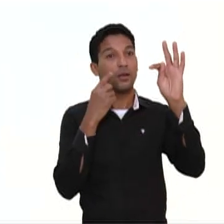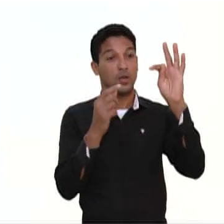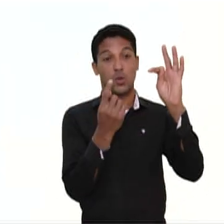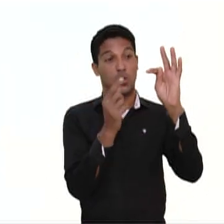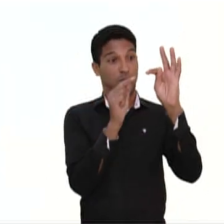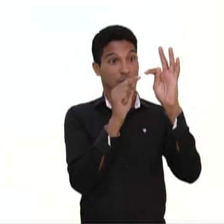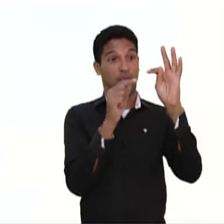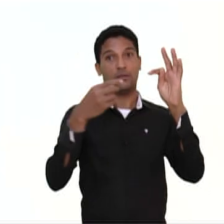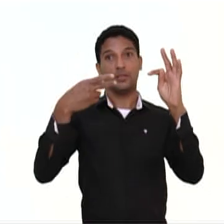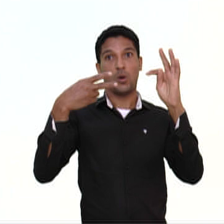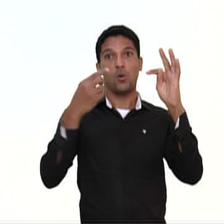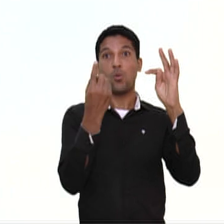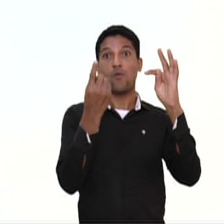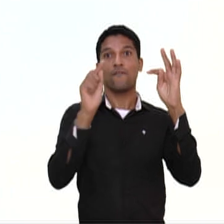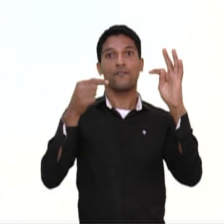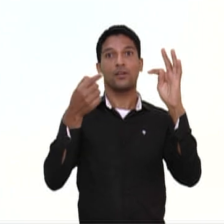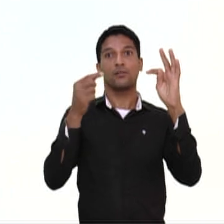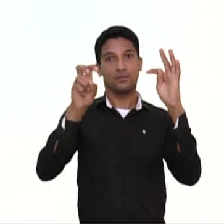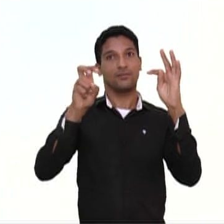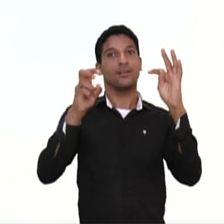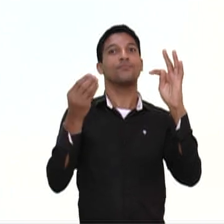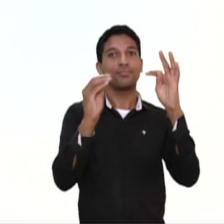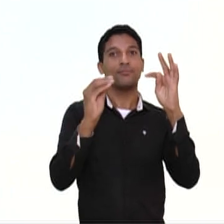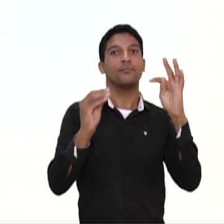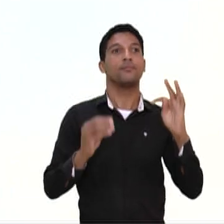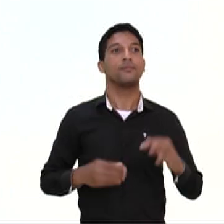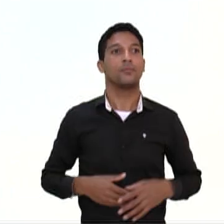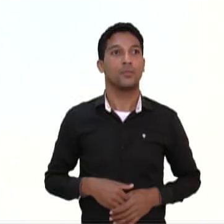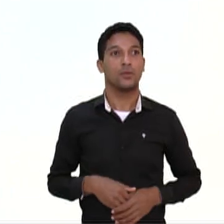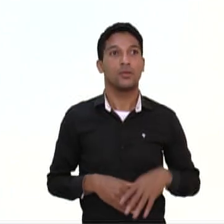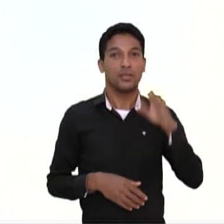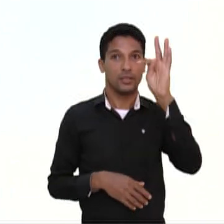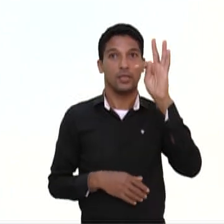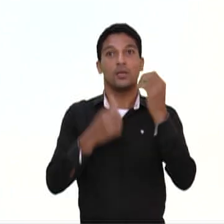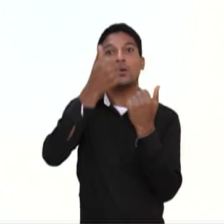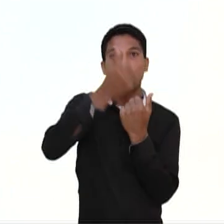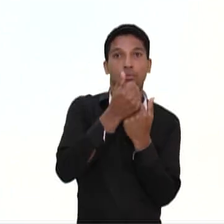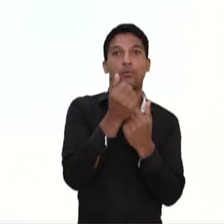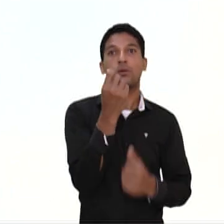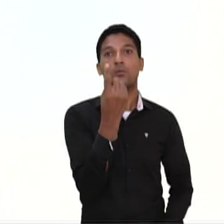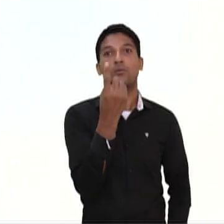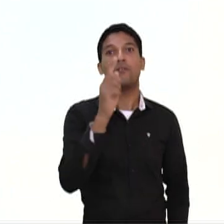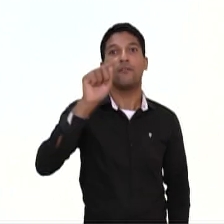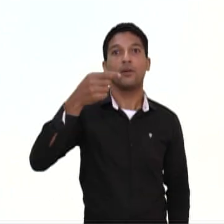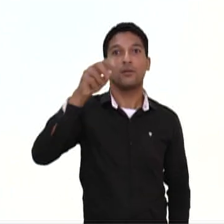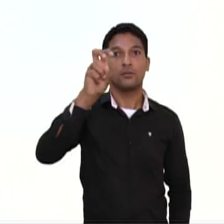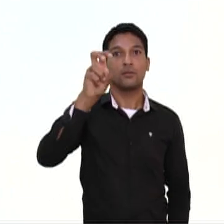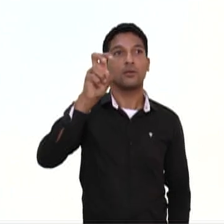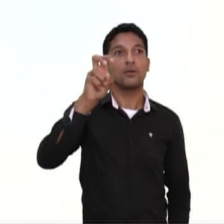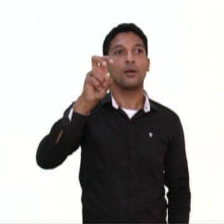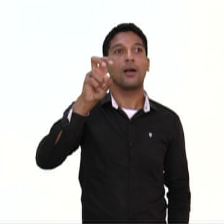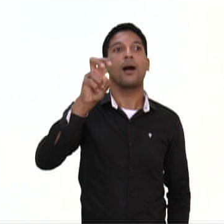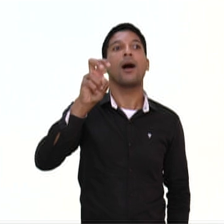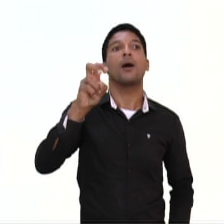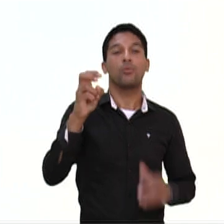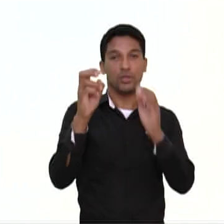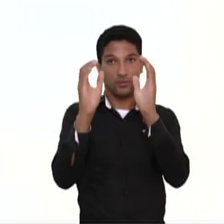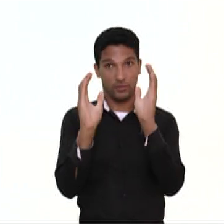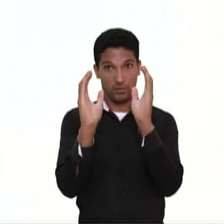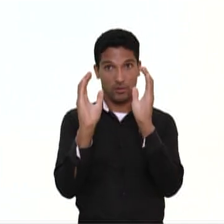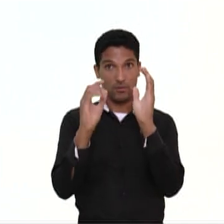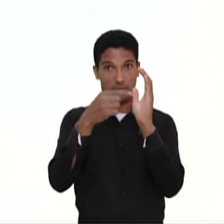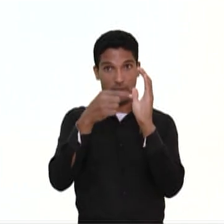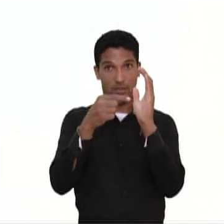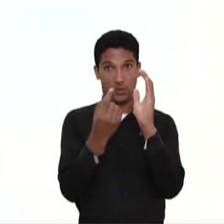1,5, né? Como nós havíamos combinado. Olha só, quando eu troco o t por 1,5, eu fico com menos 1,5 ao quadrado